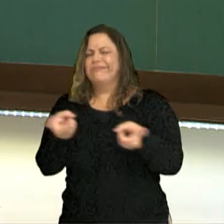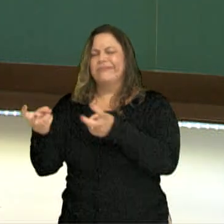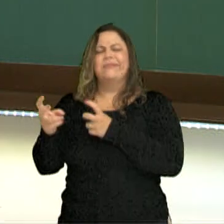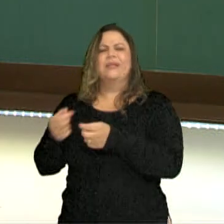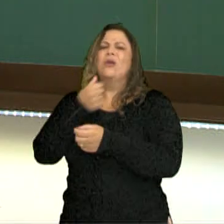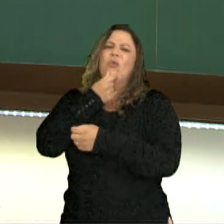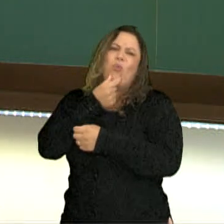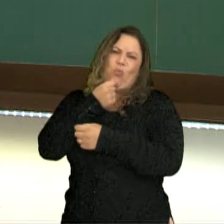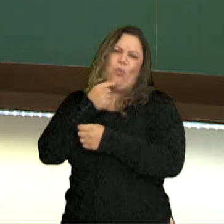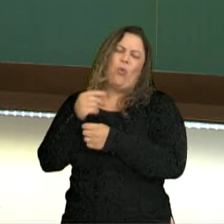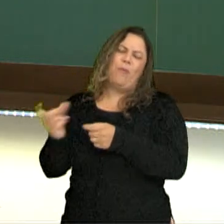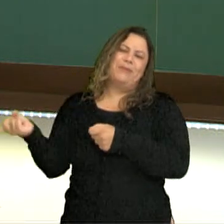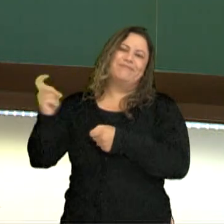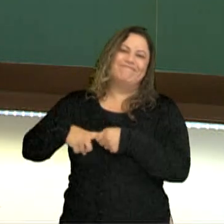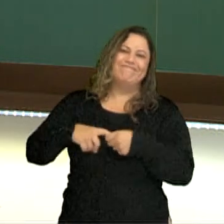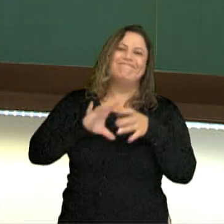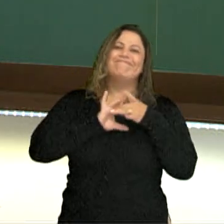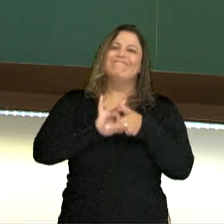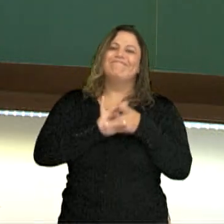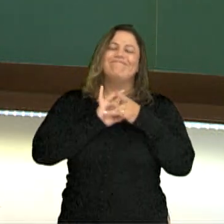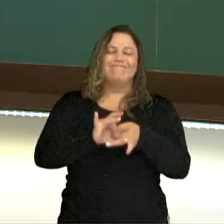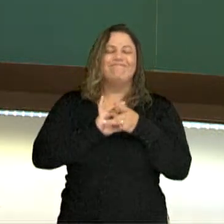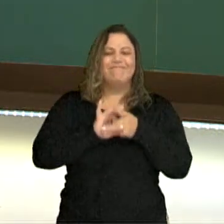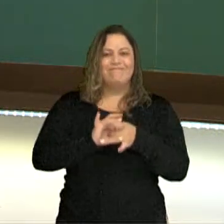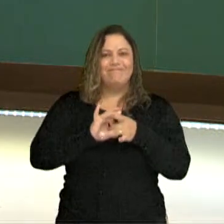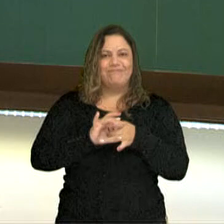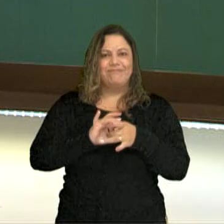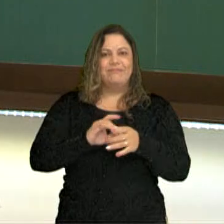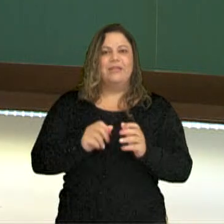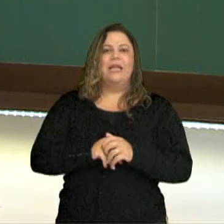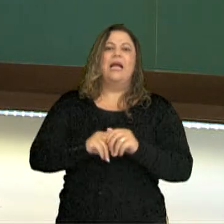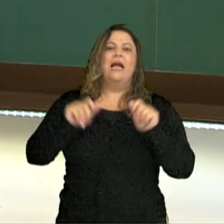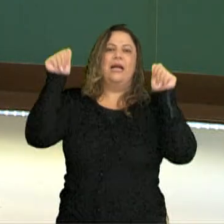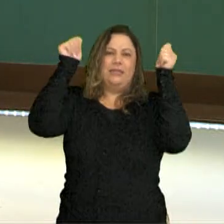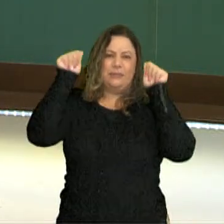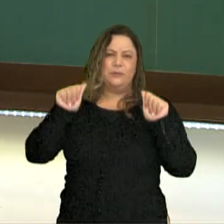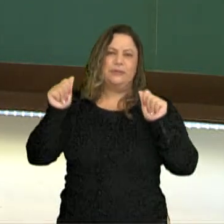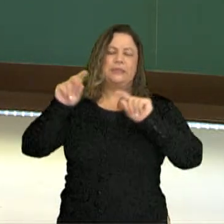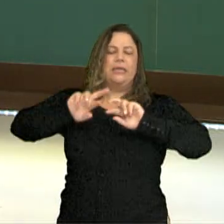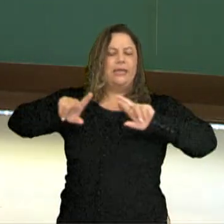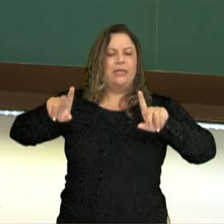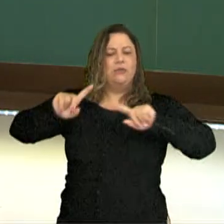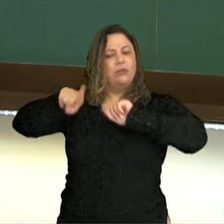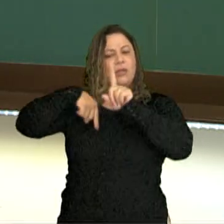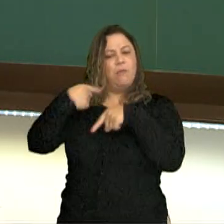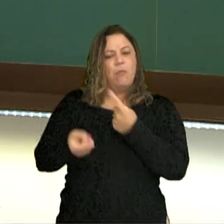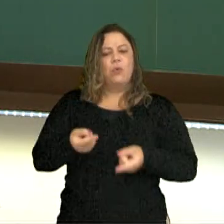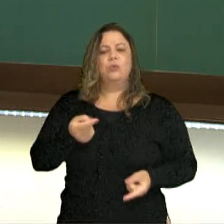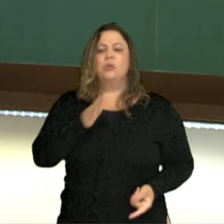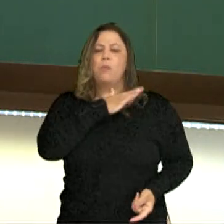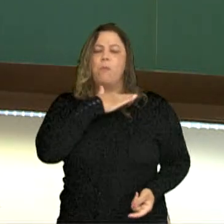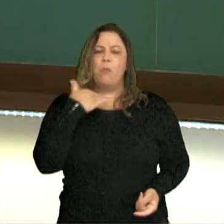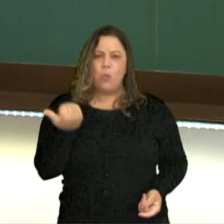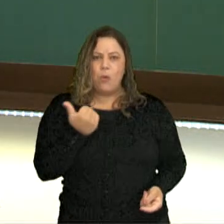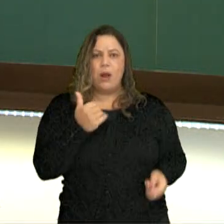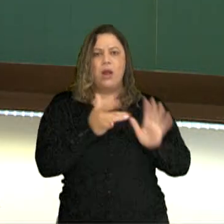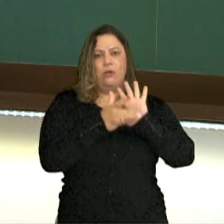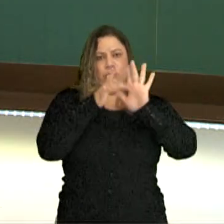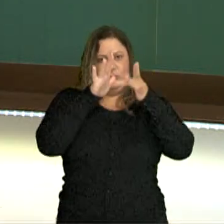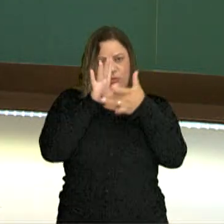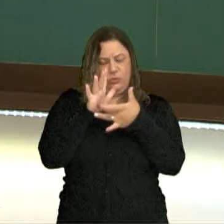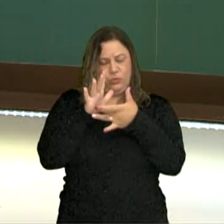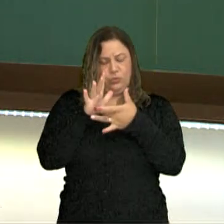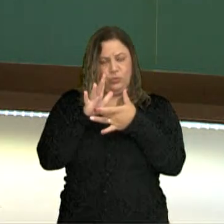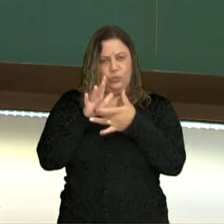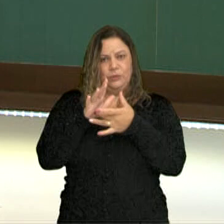sempre ligado ao sagrado. Acontece que após a morte de Cristo, a religião oficial de Roma torna-se a